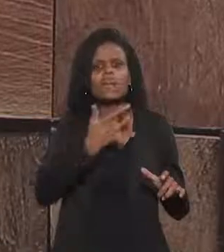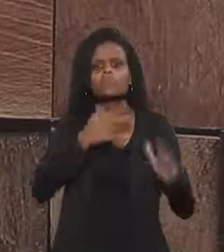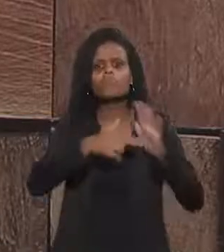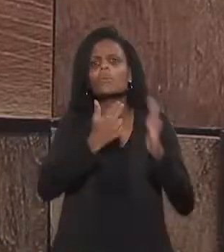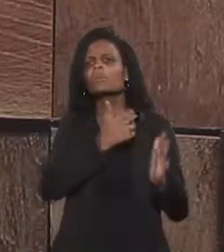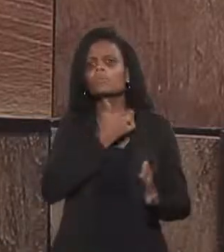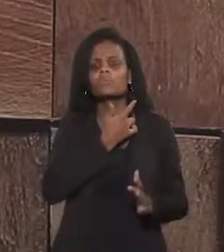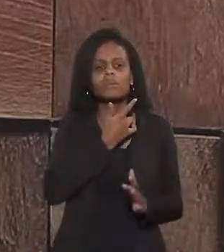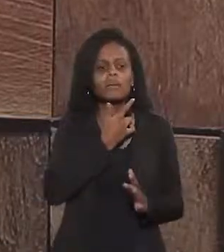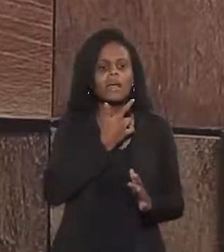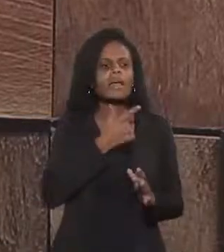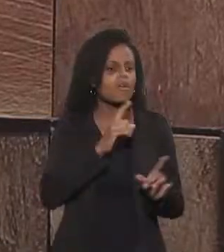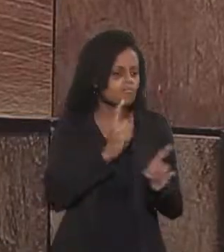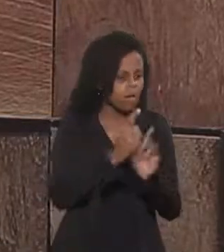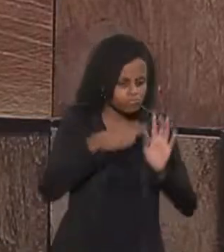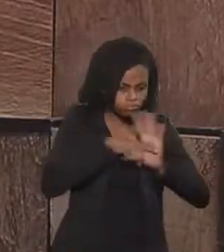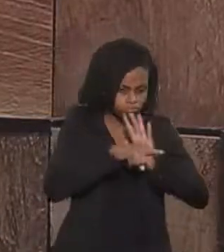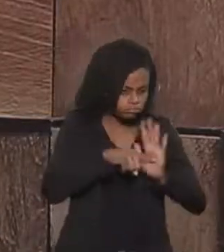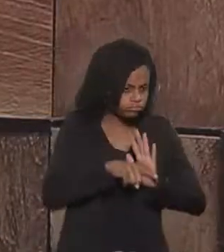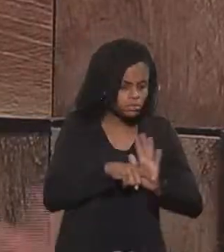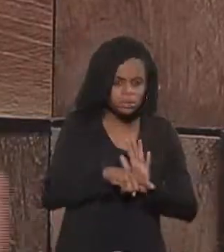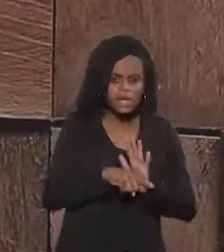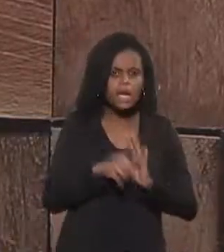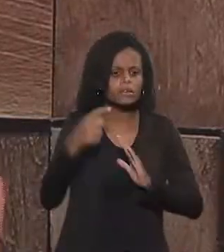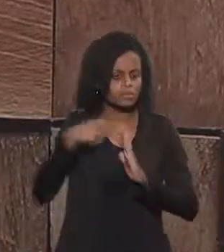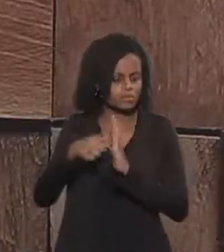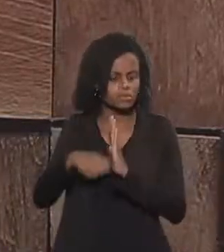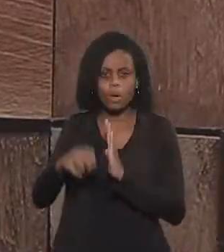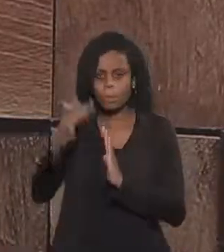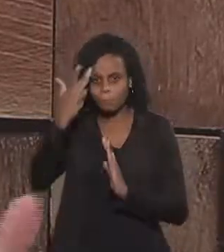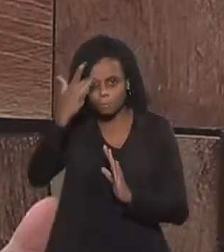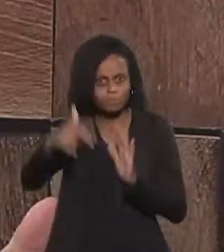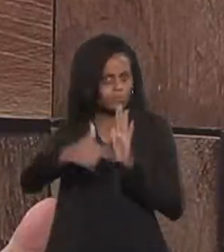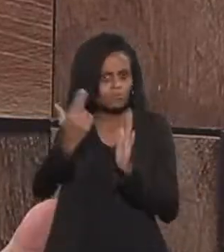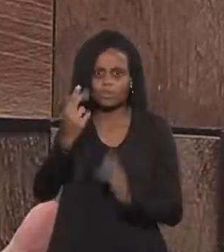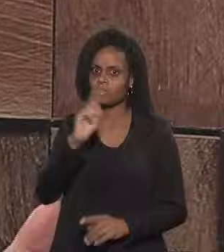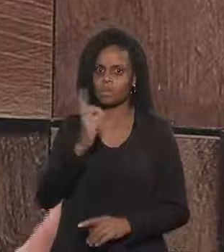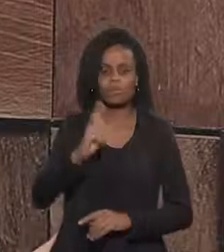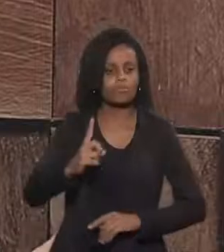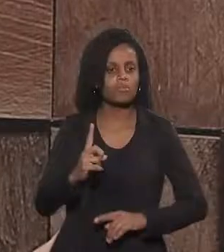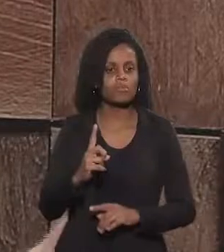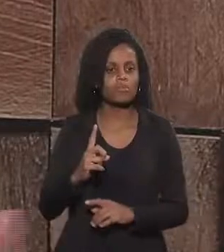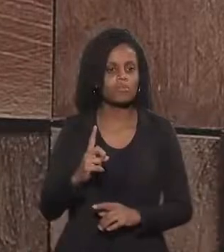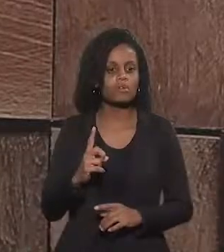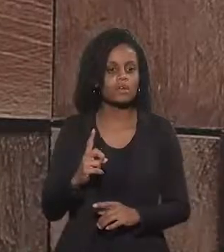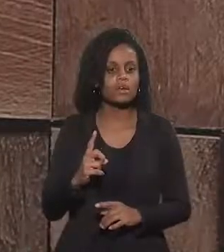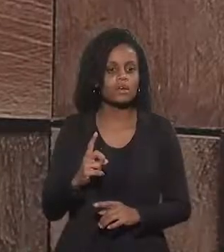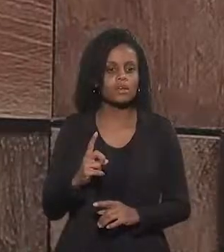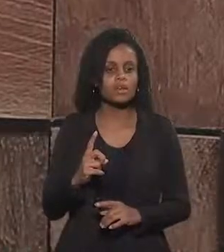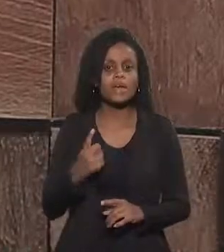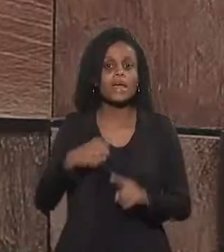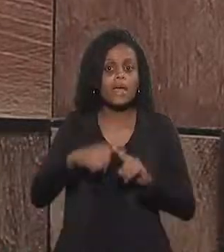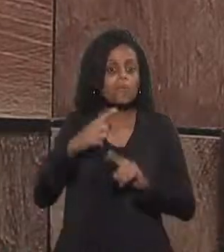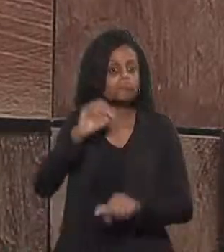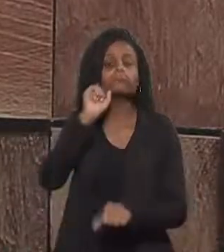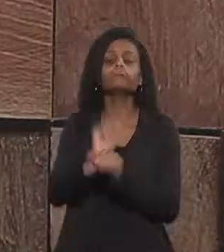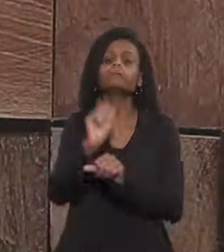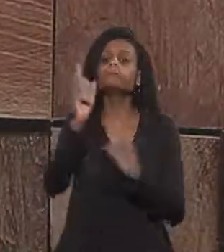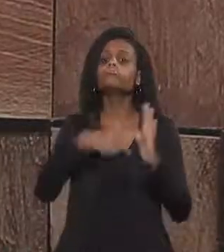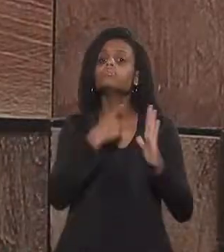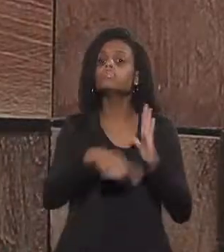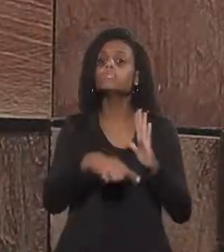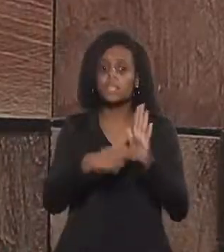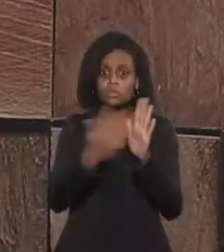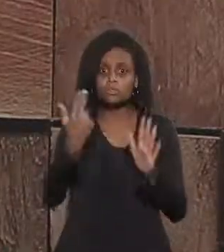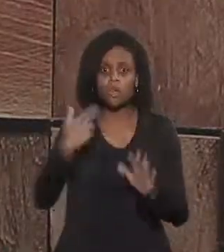exame e escrevi, ela não vai ter cirurgia amanhã, porque temos que... Aí a enfermeira me falou, mas quem é a senhora? Quem é você para falar isso? Eu falei, não, eu estou suspendendo a cirurgia,